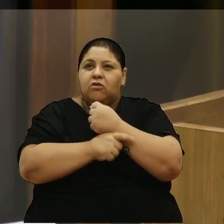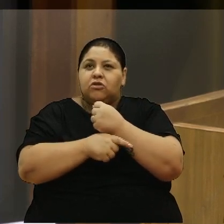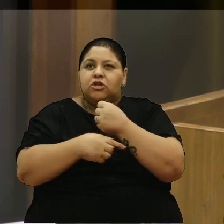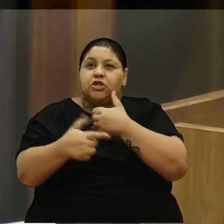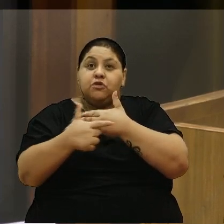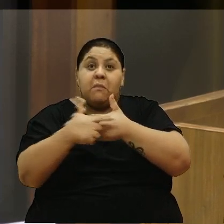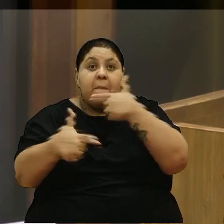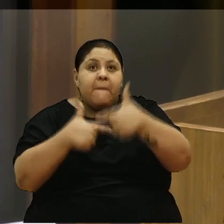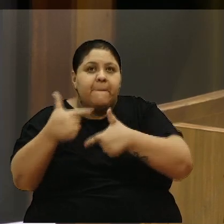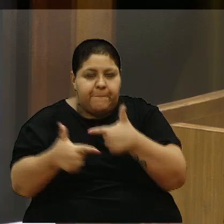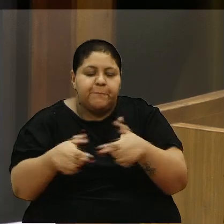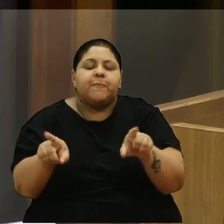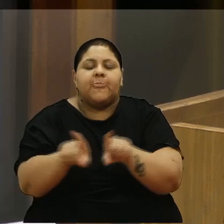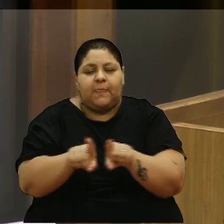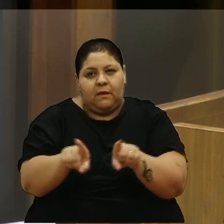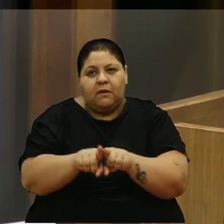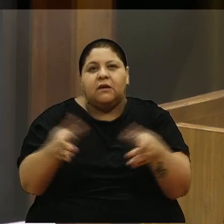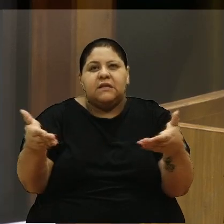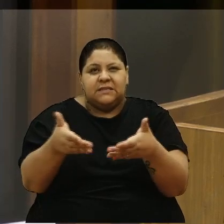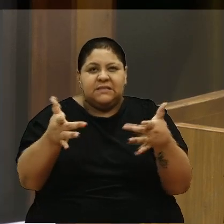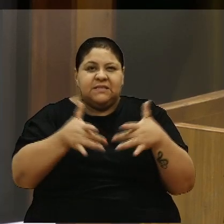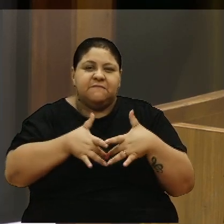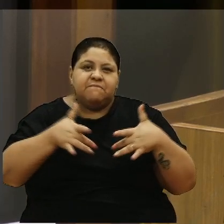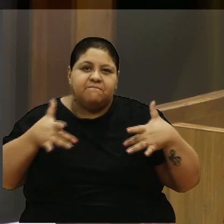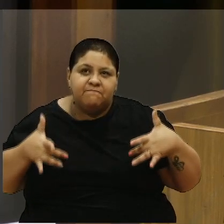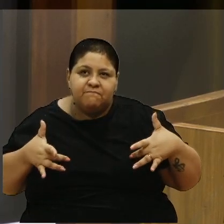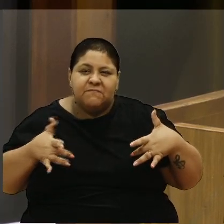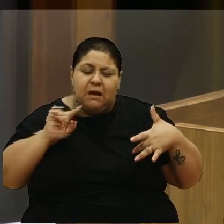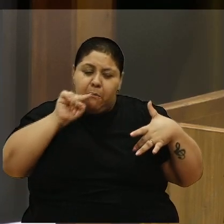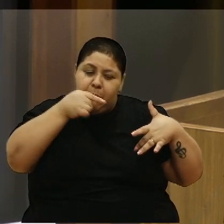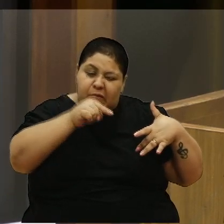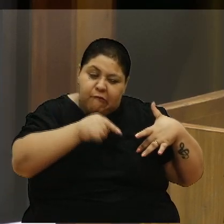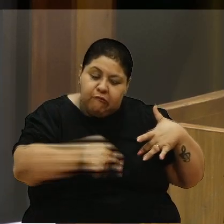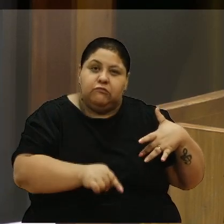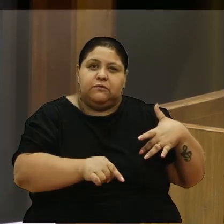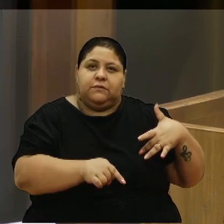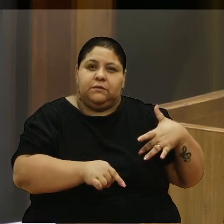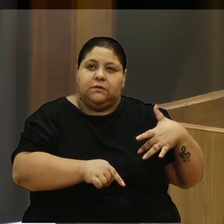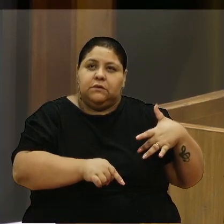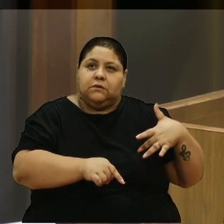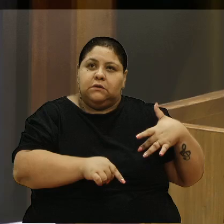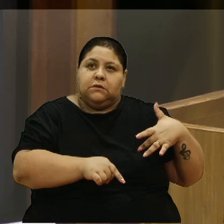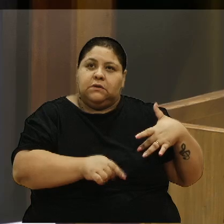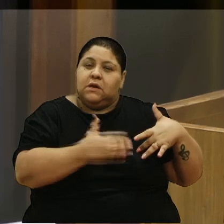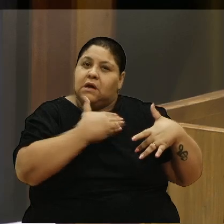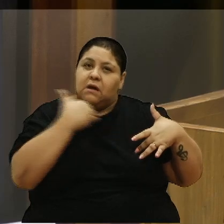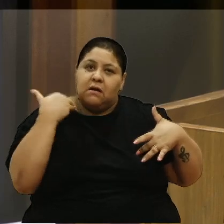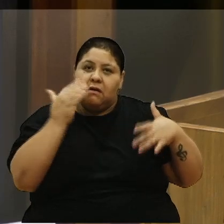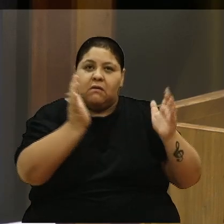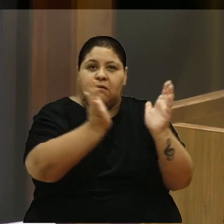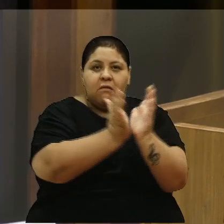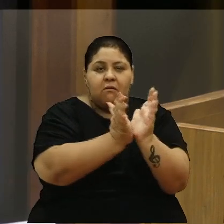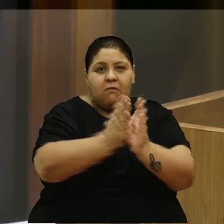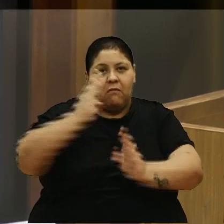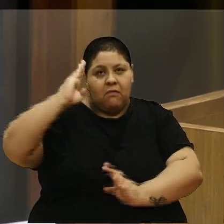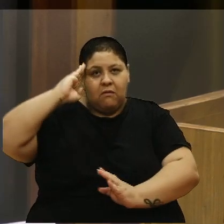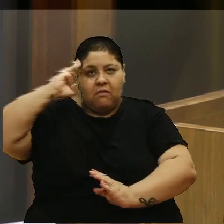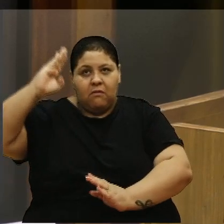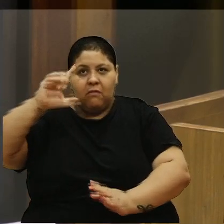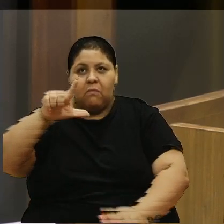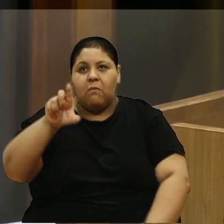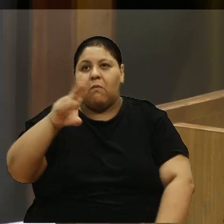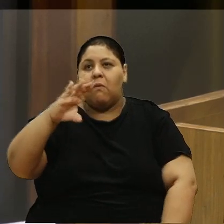trabalho. Também queria deixar minha solidariedade e profundo pesar à perda do colega, do soldado, do